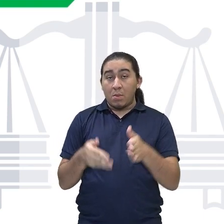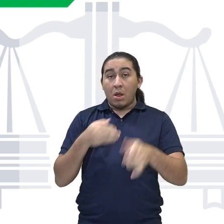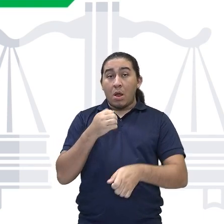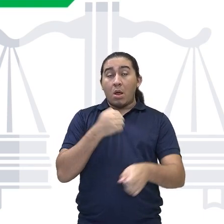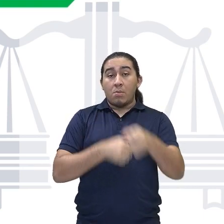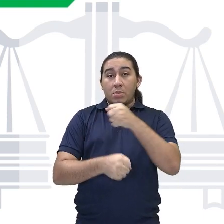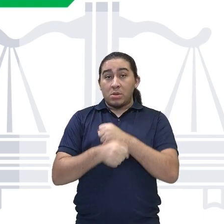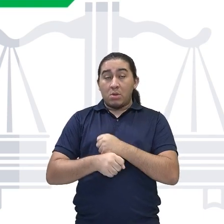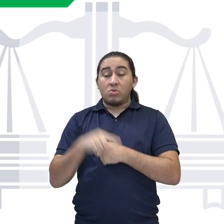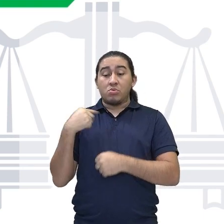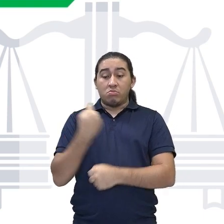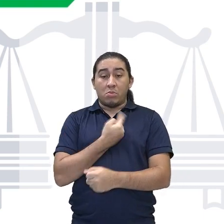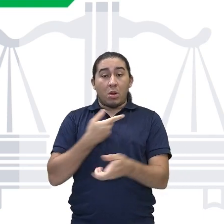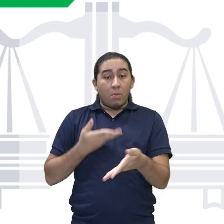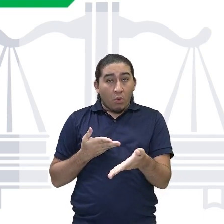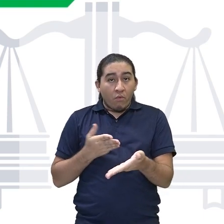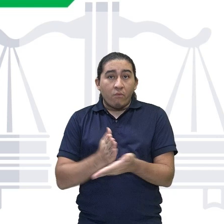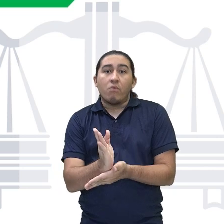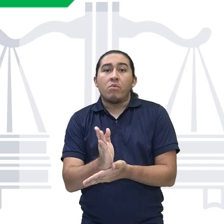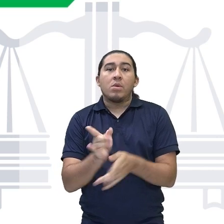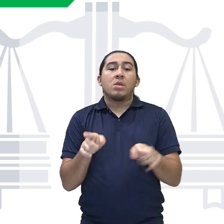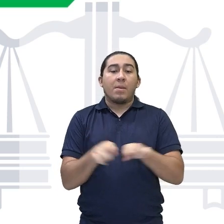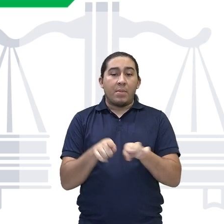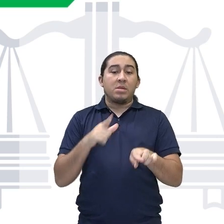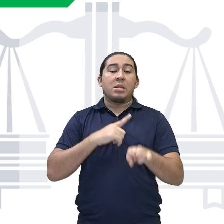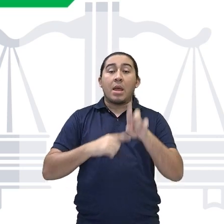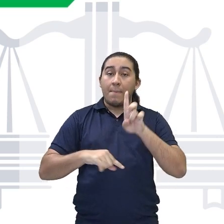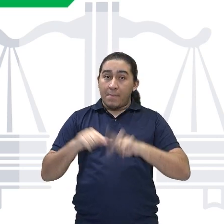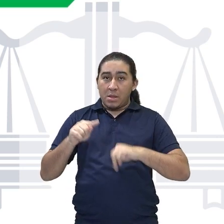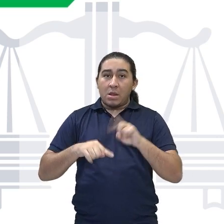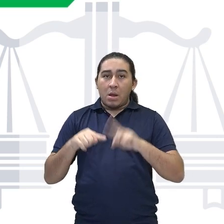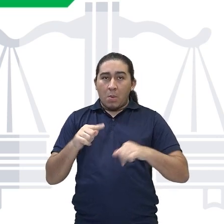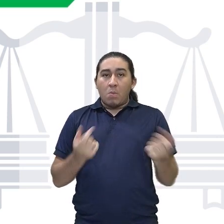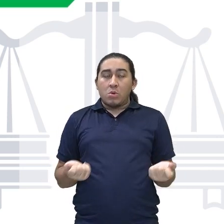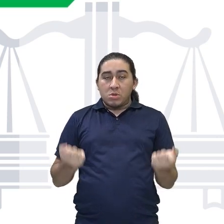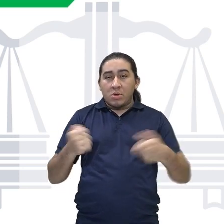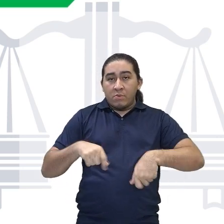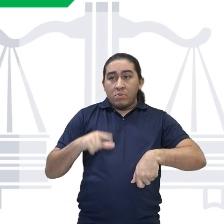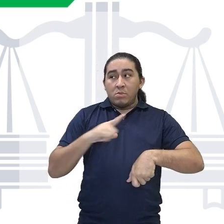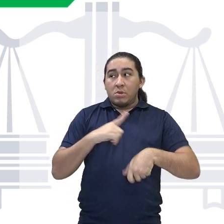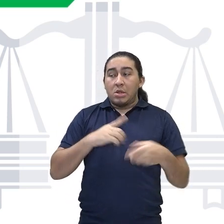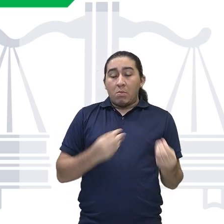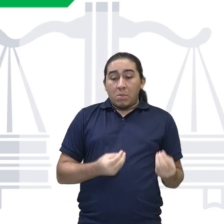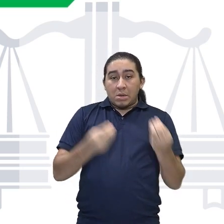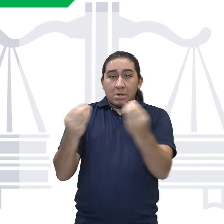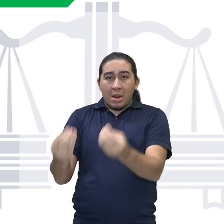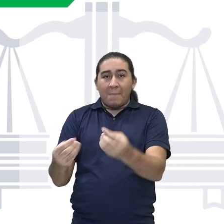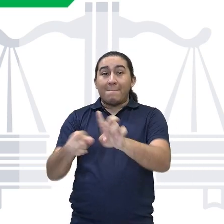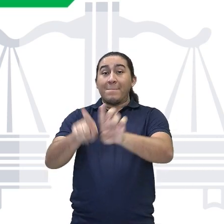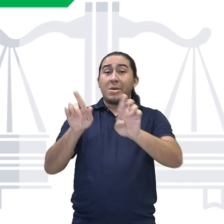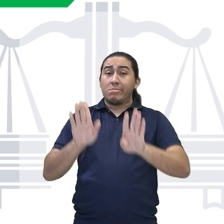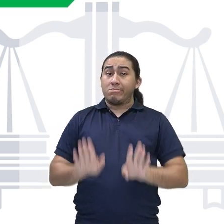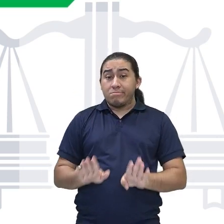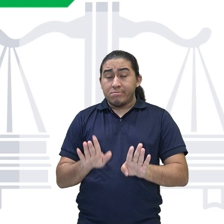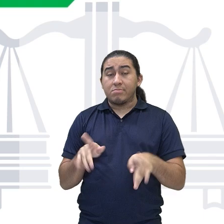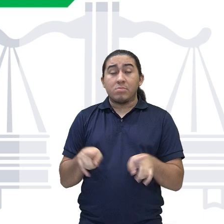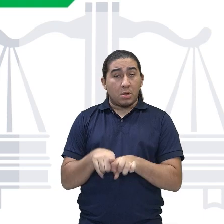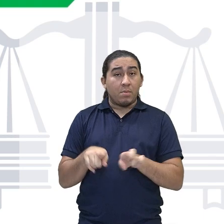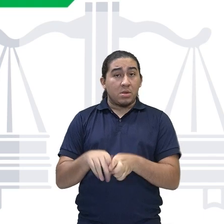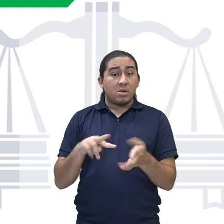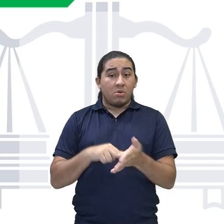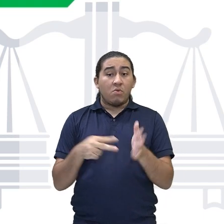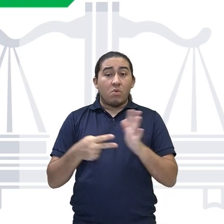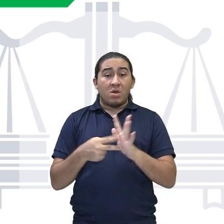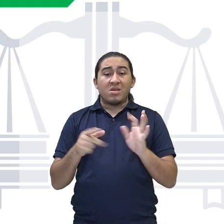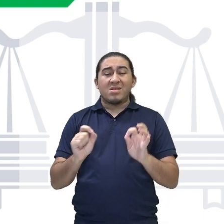a solicitação, a gente tem equipamento para atender. Entretanto, a gente tem, obviamente, o